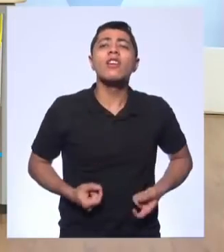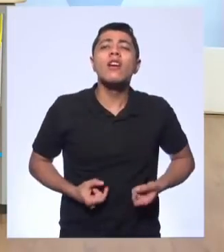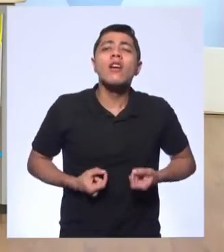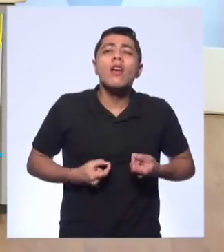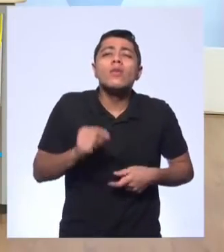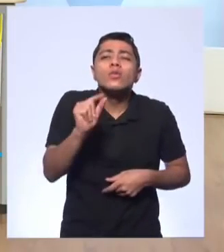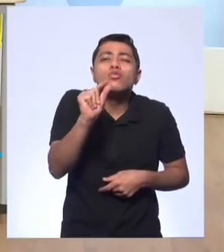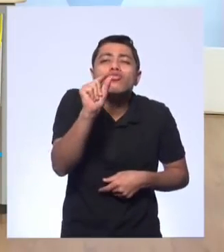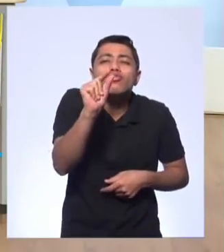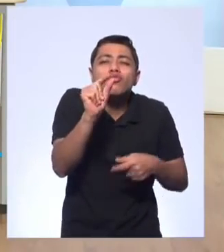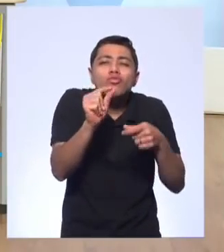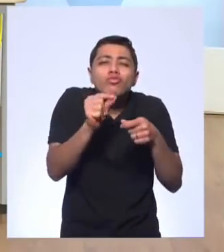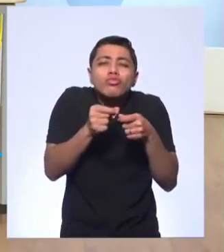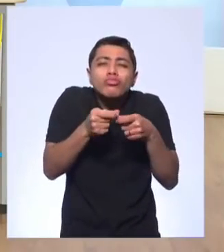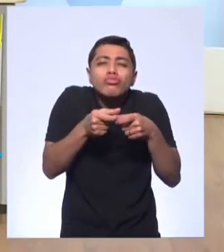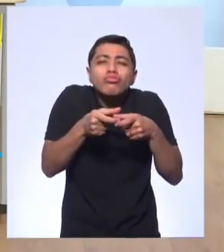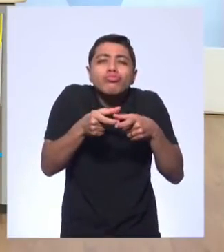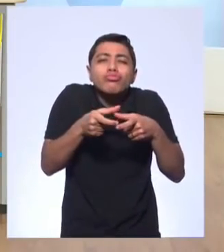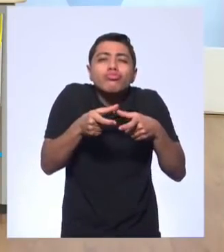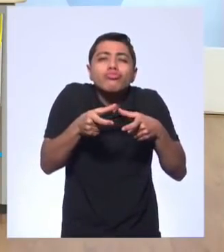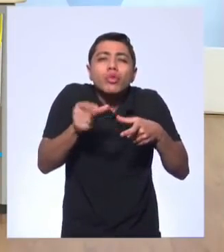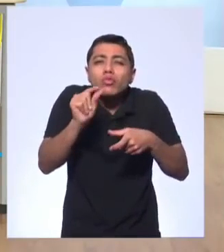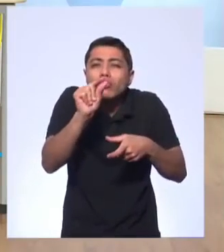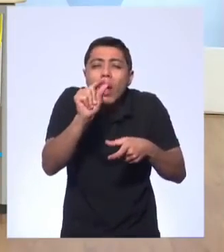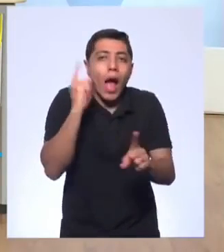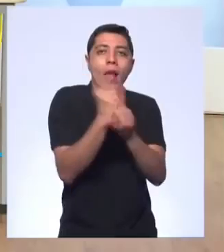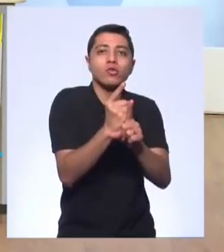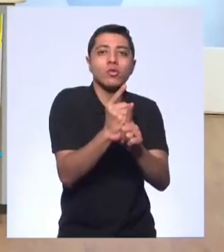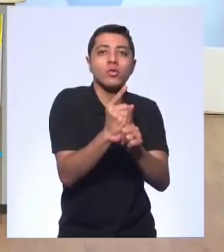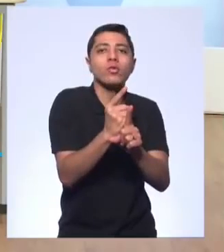de sobreviver e maiores chances de